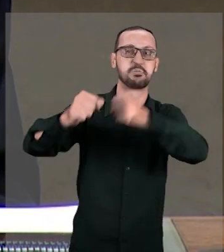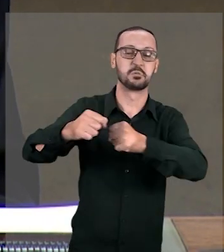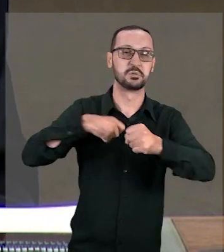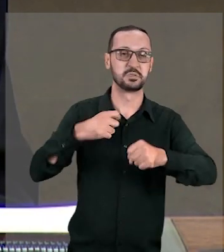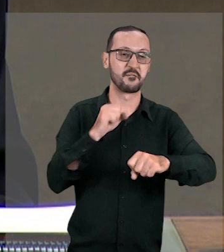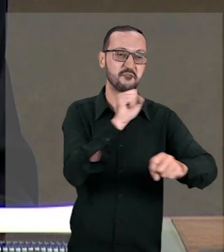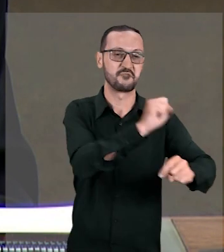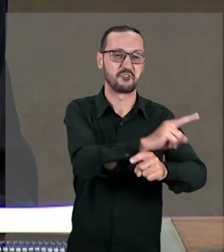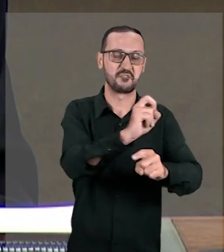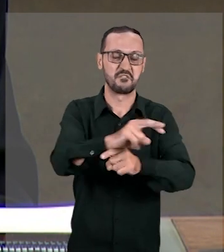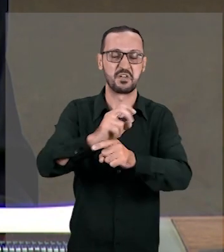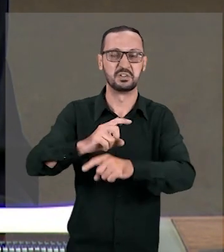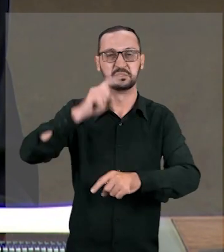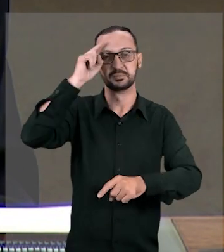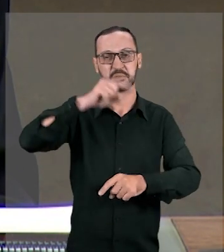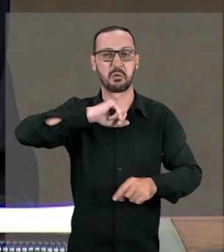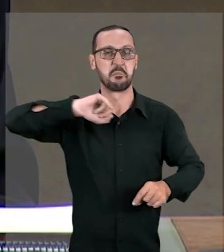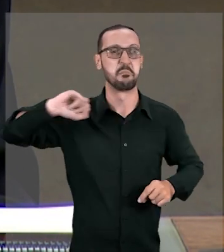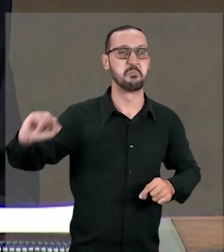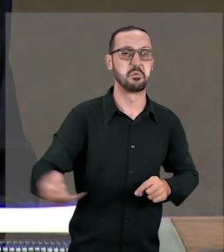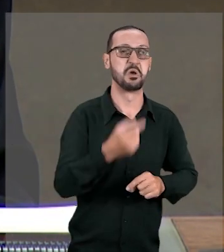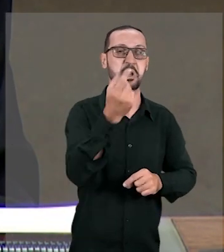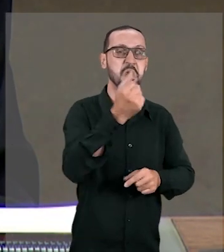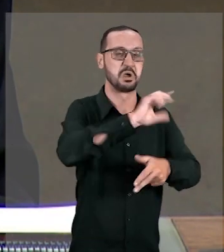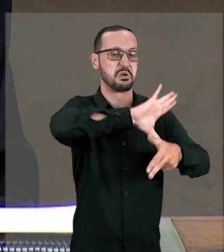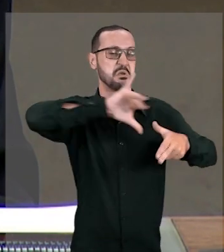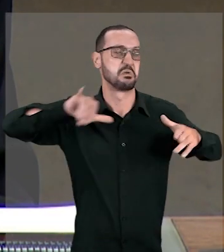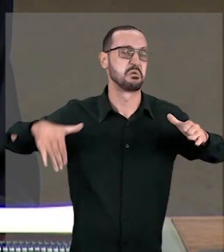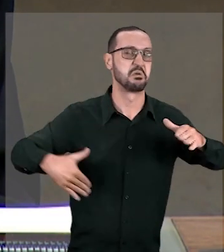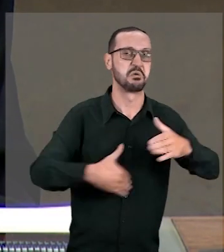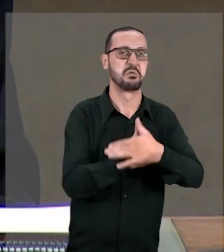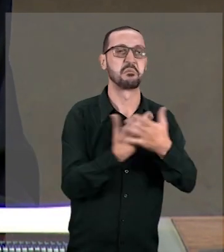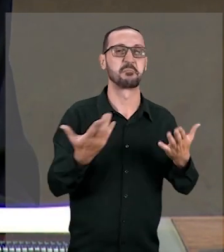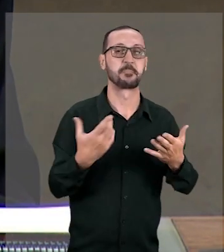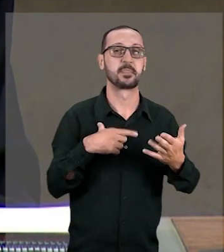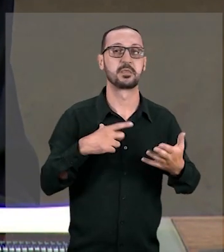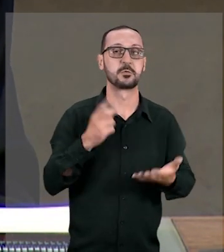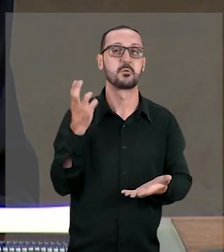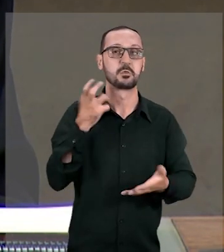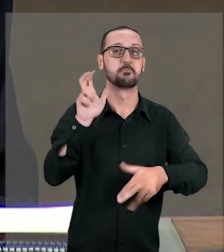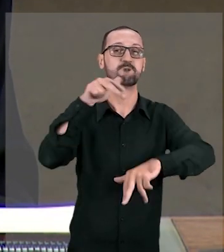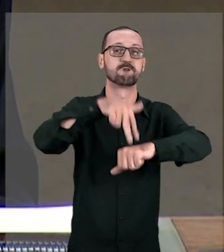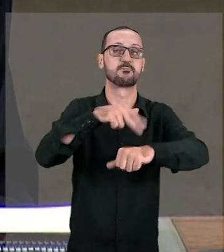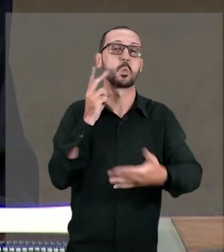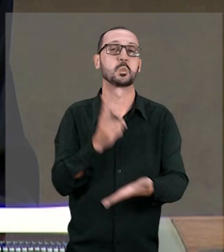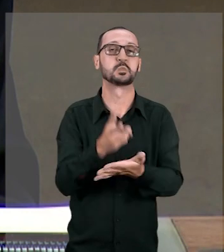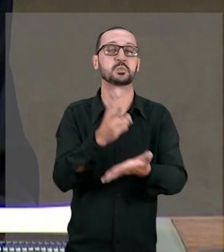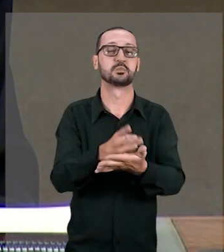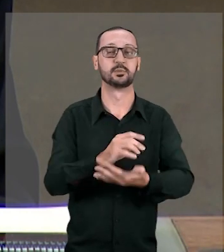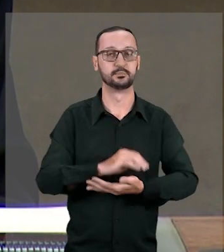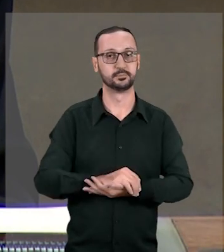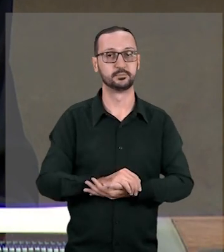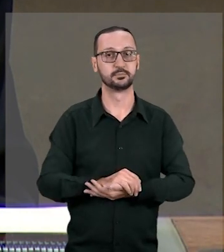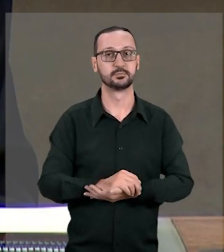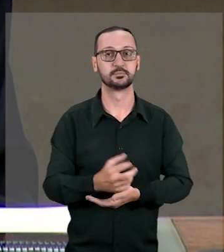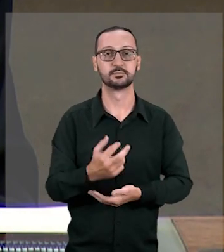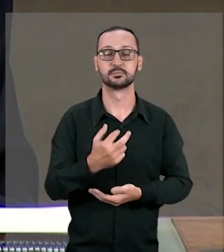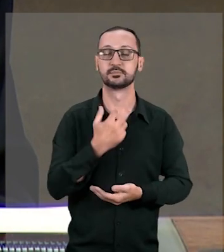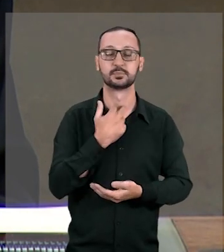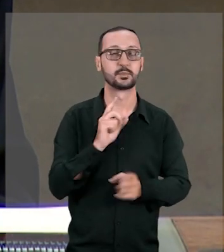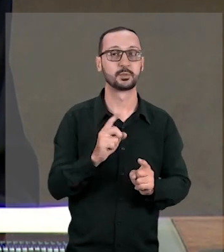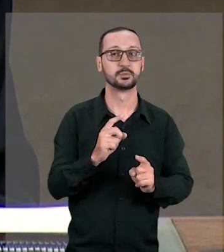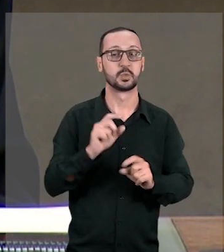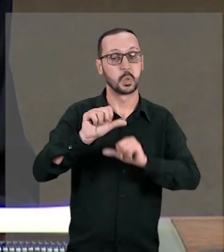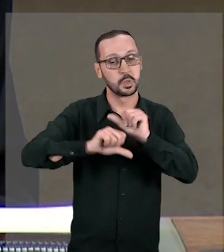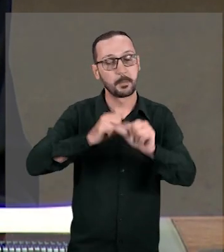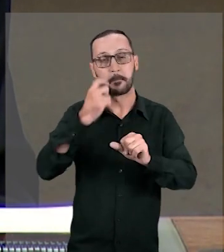dos cargos e desvio recursos e procuro me perpetuar no poder dessa forma. Portanto, nós